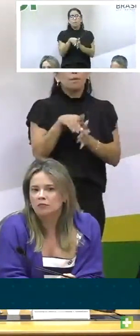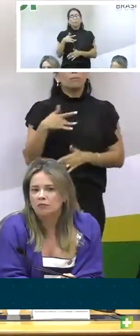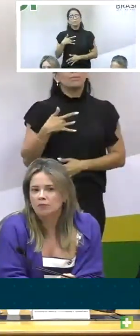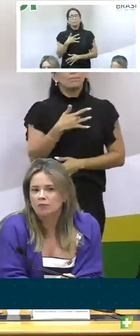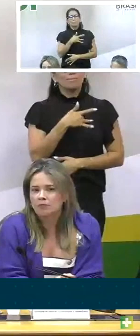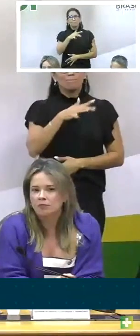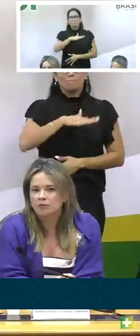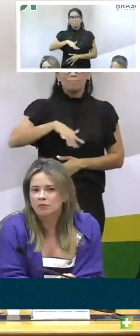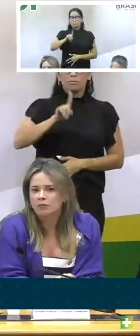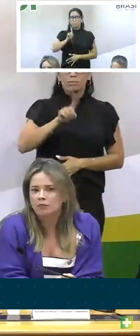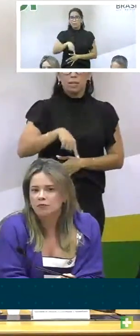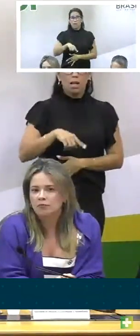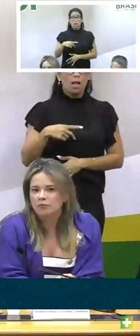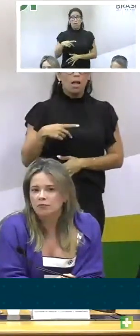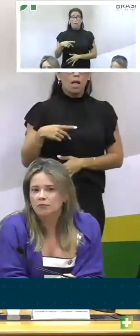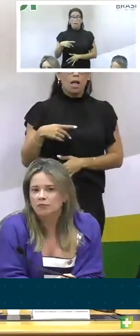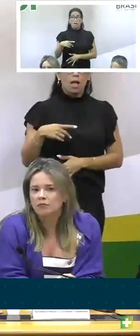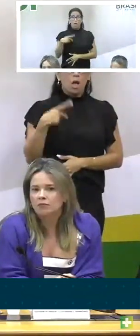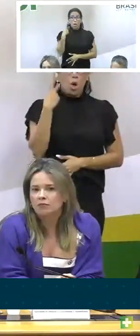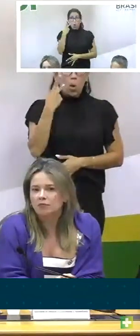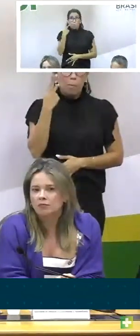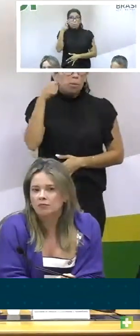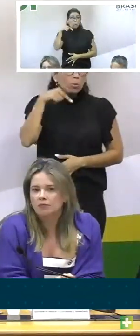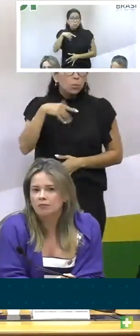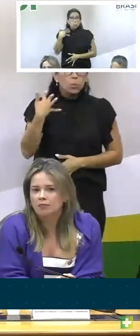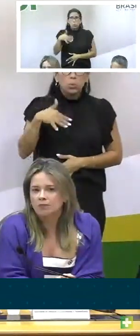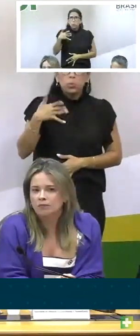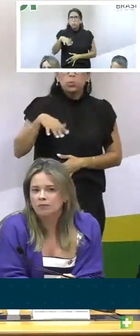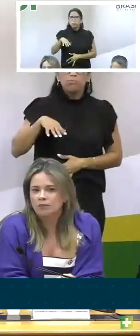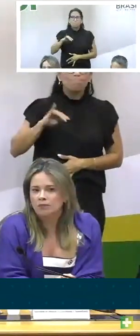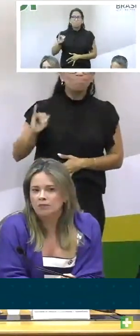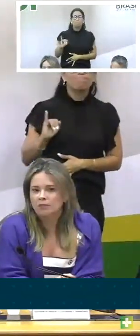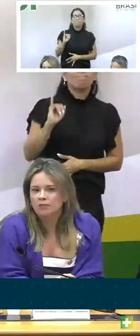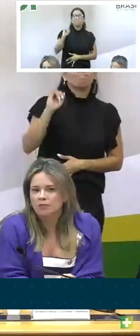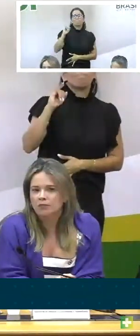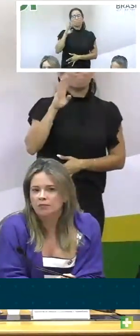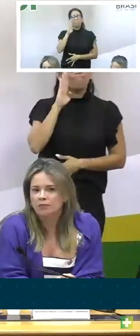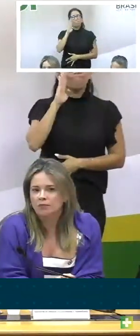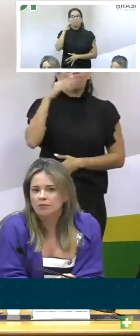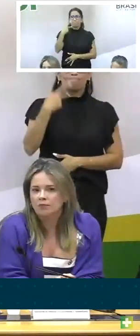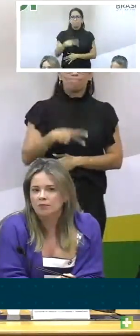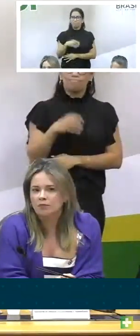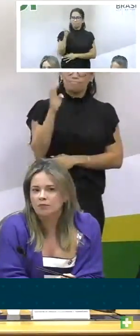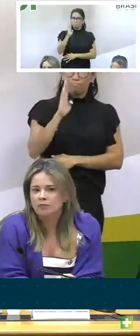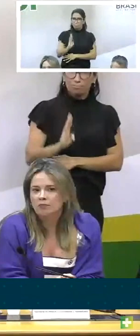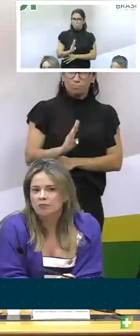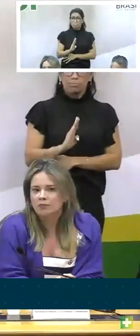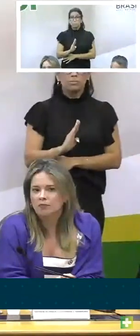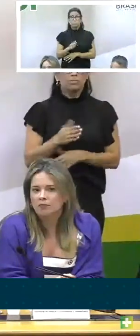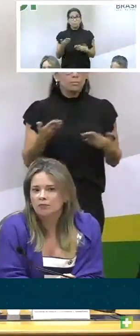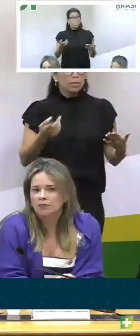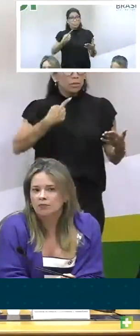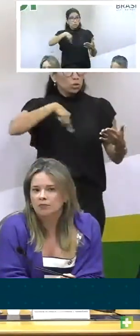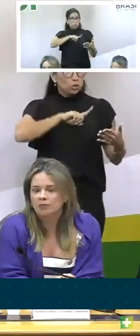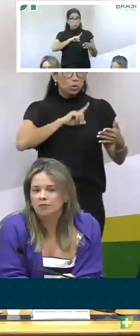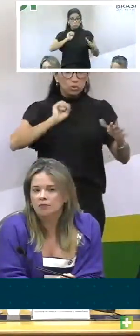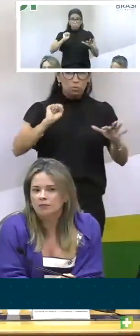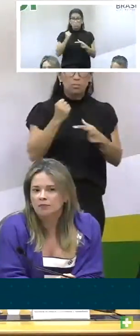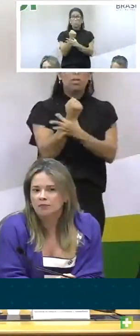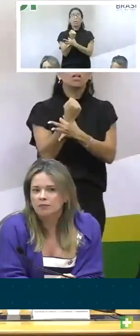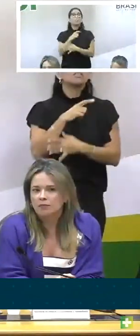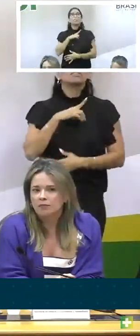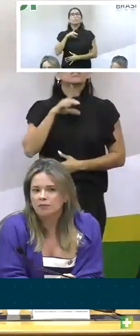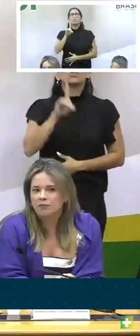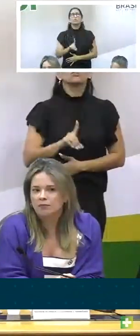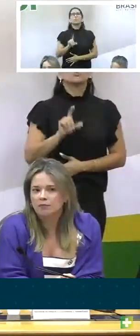que é uma política fundamental no nosso país e para que se garanta o direito